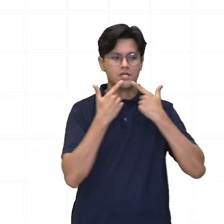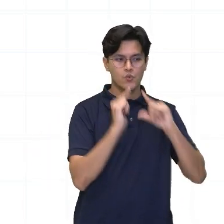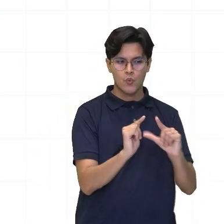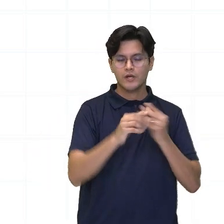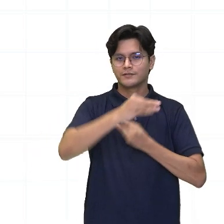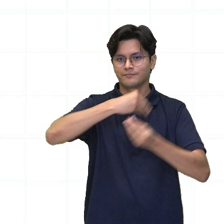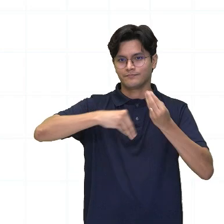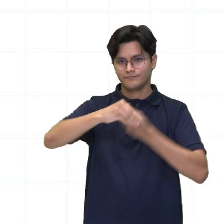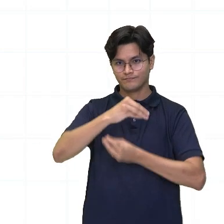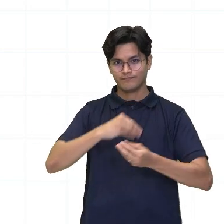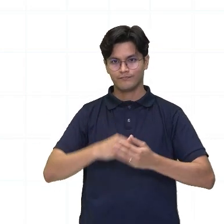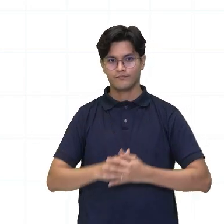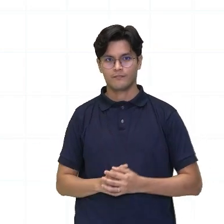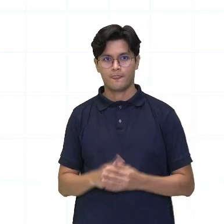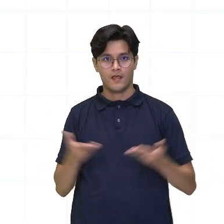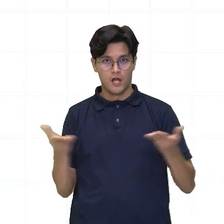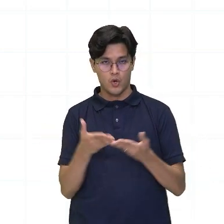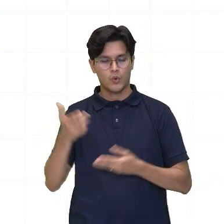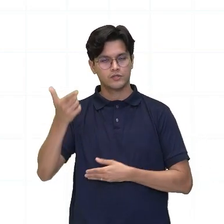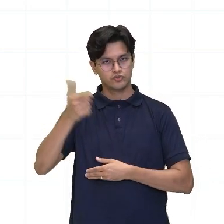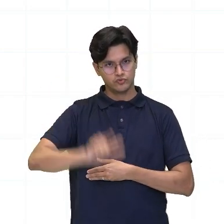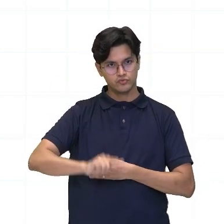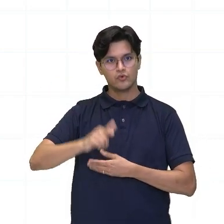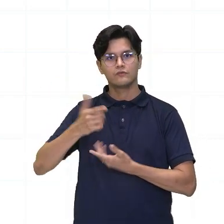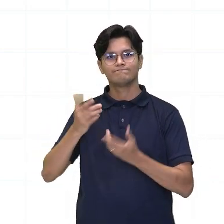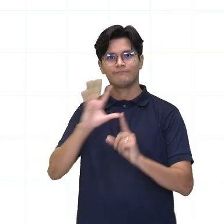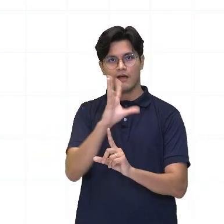arte tradicional, que nós já vimos. Bem,